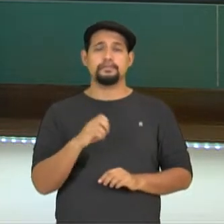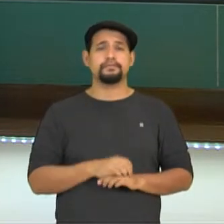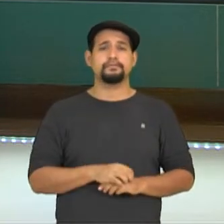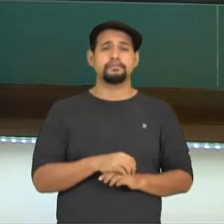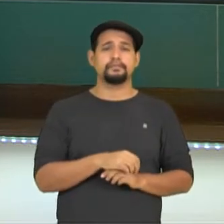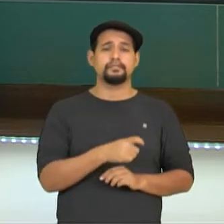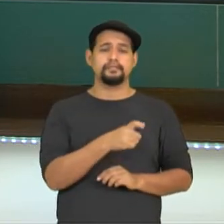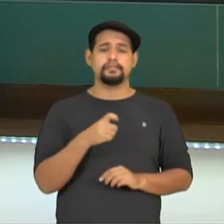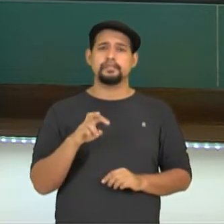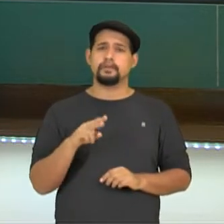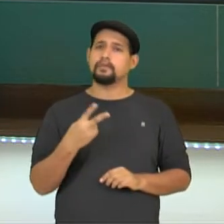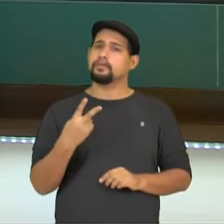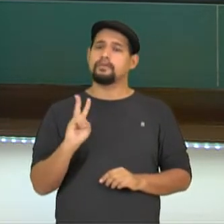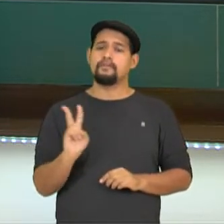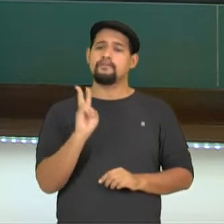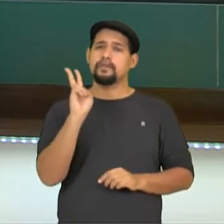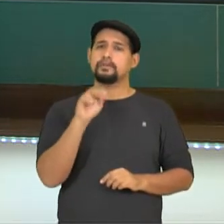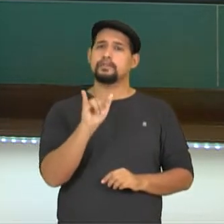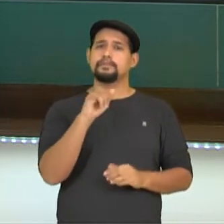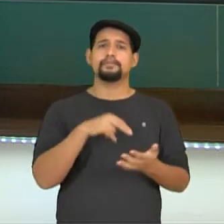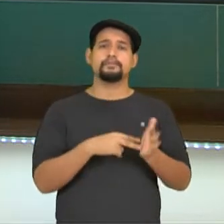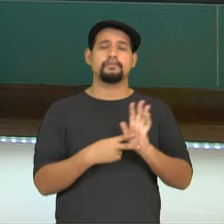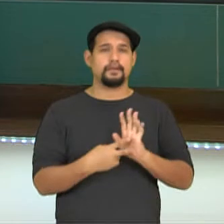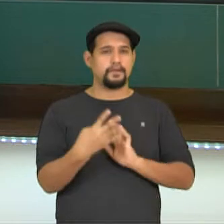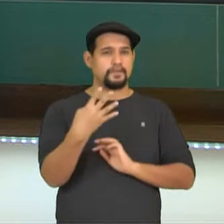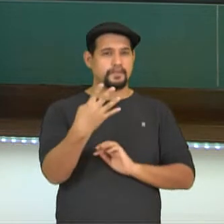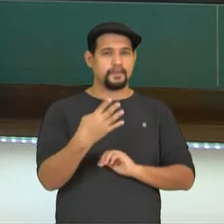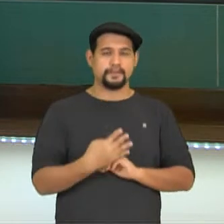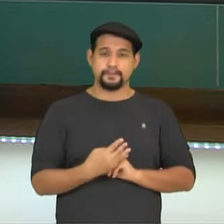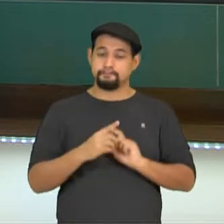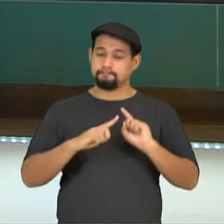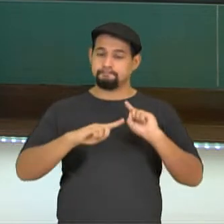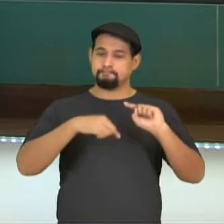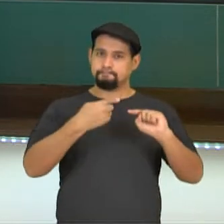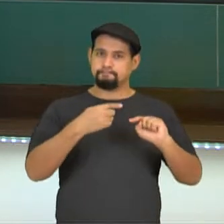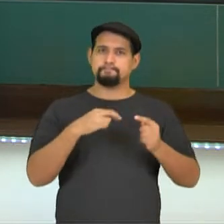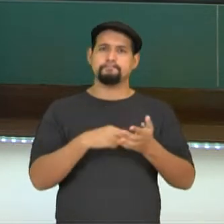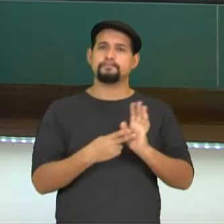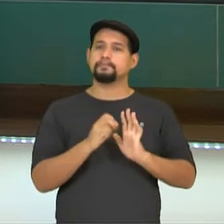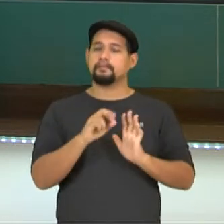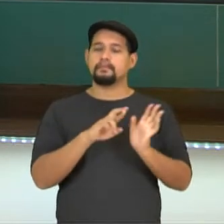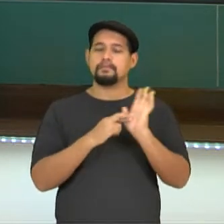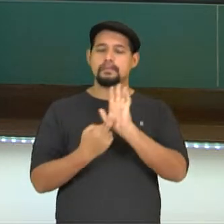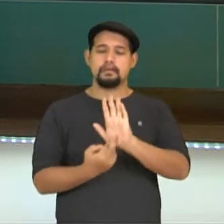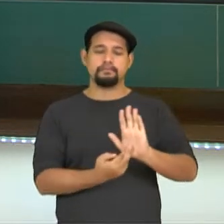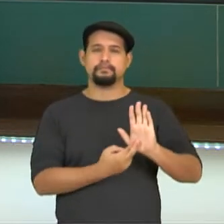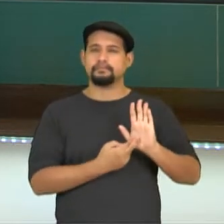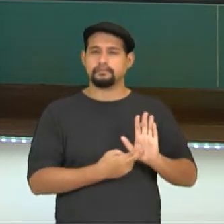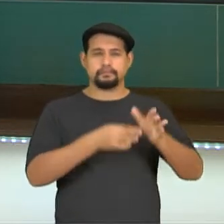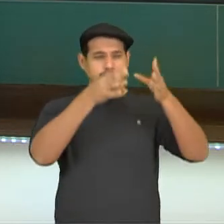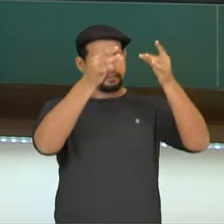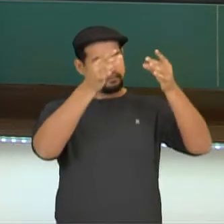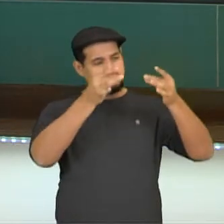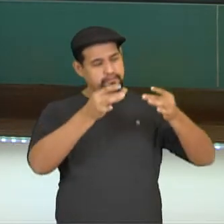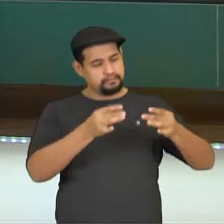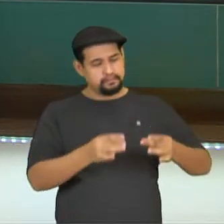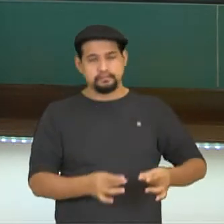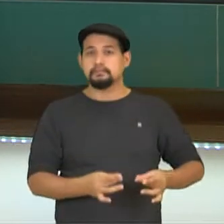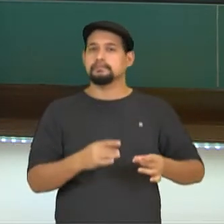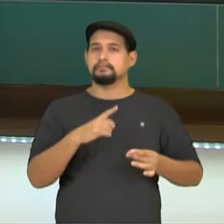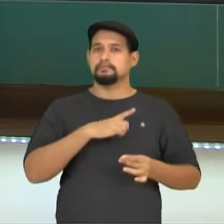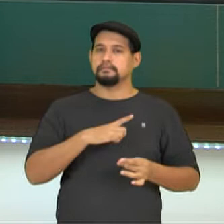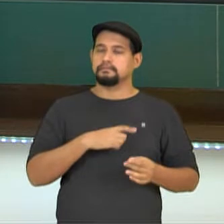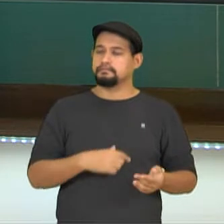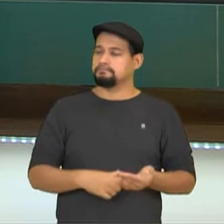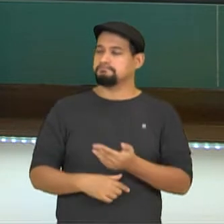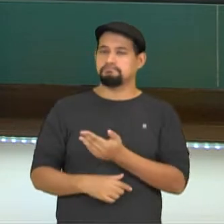igual a 2, o valor de y é 4. Próximo passo é representar cada um desses pontos, cada um desses